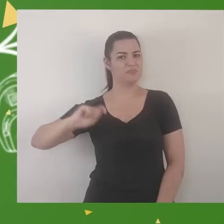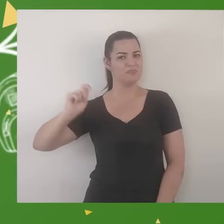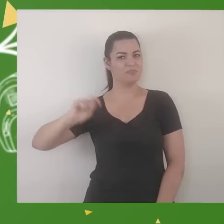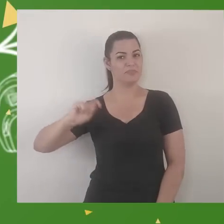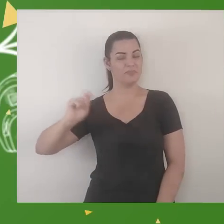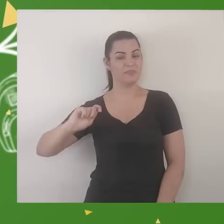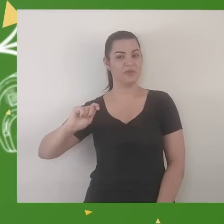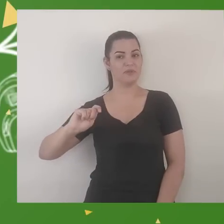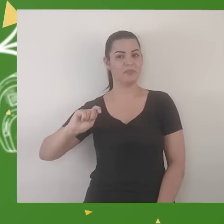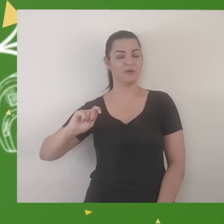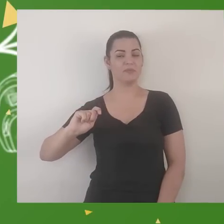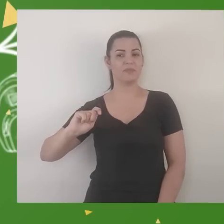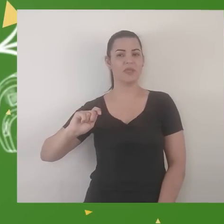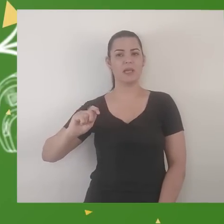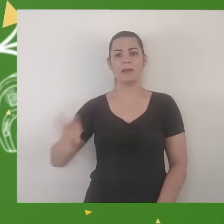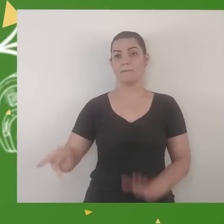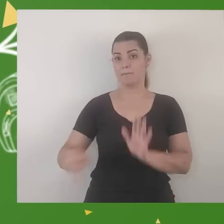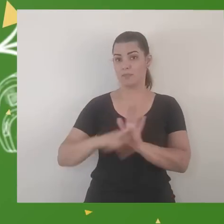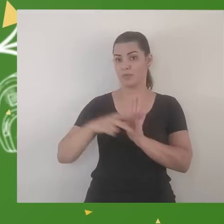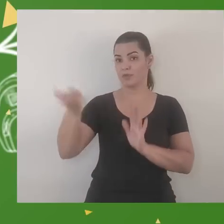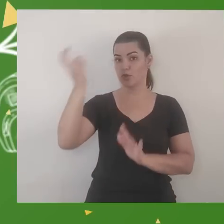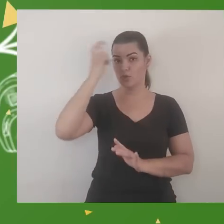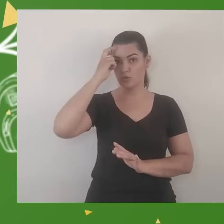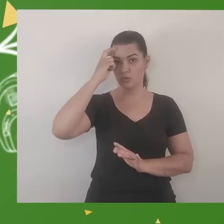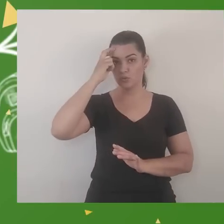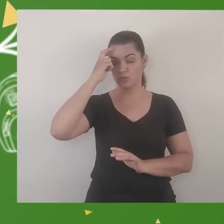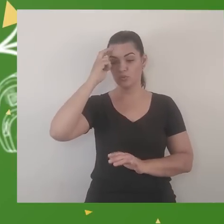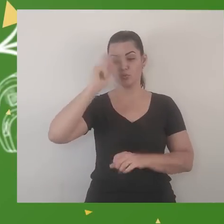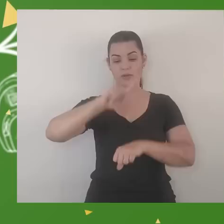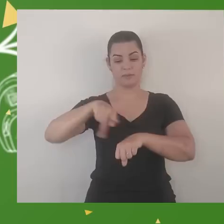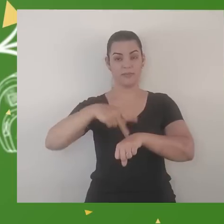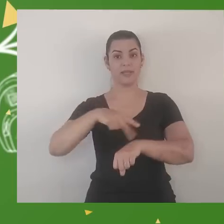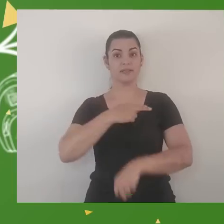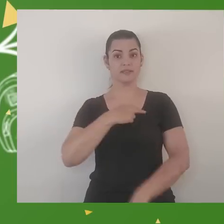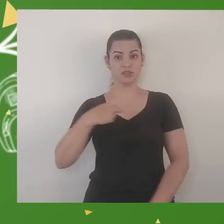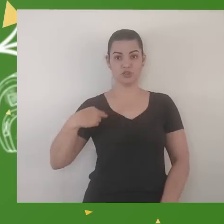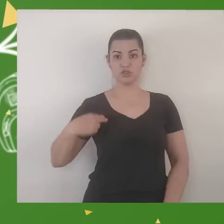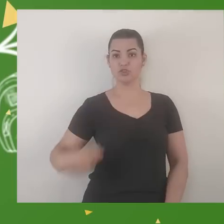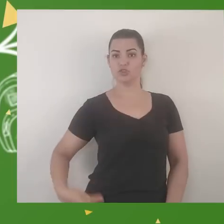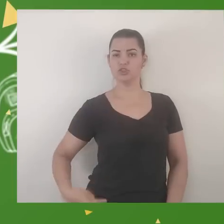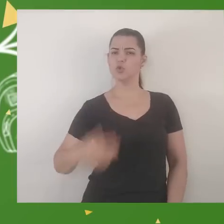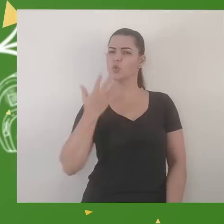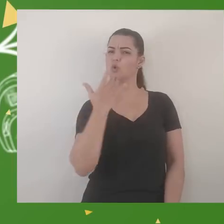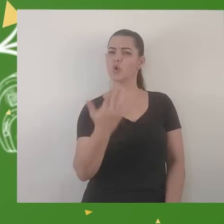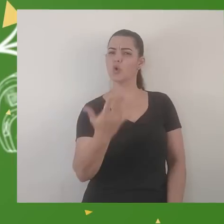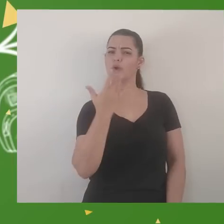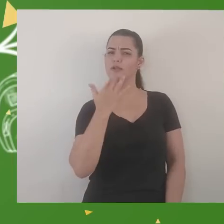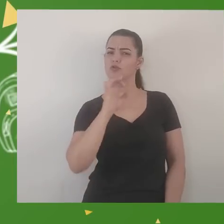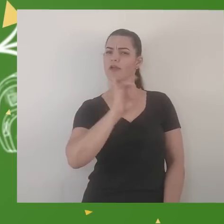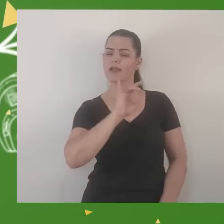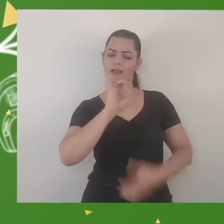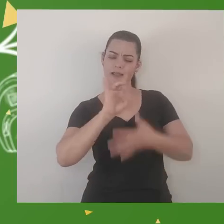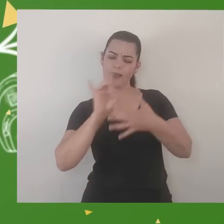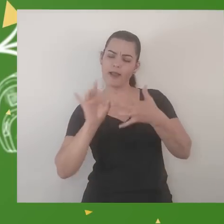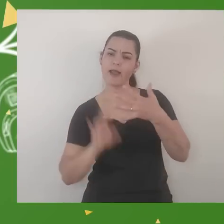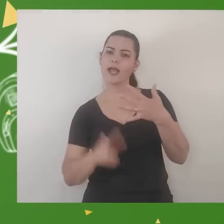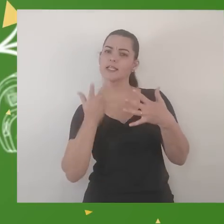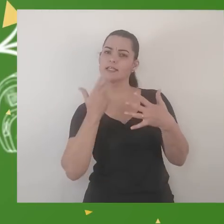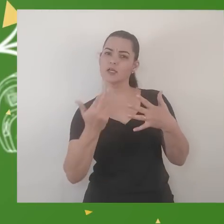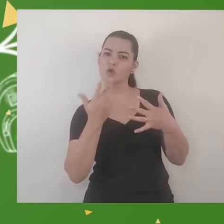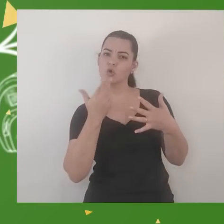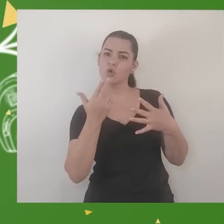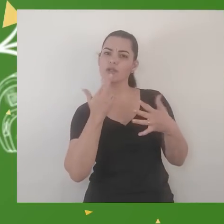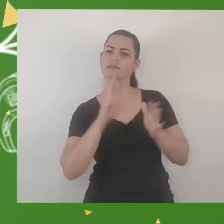né, características aí da cultura chinesa, as cores representam coisas muito diferentes,